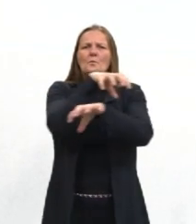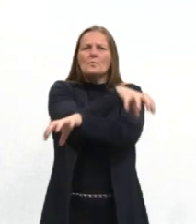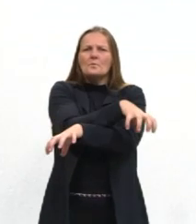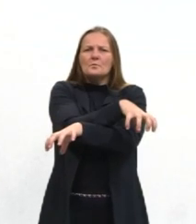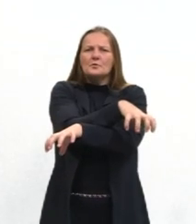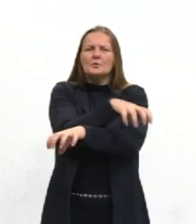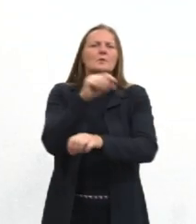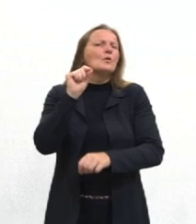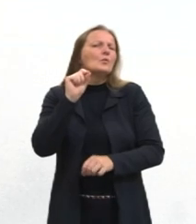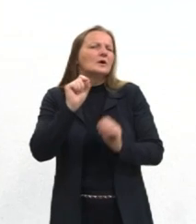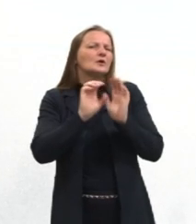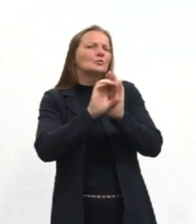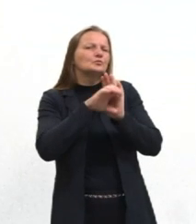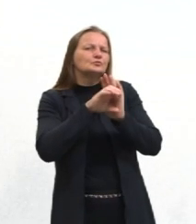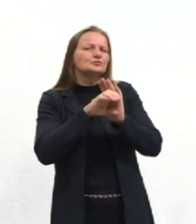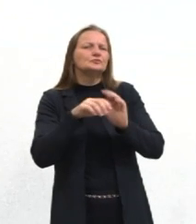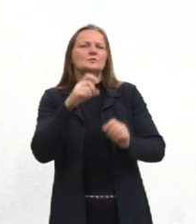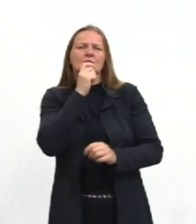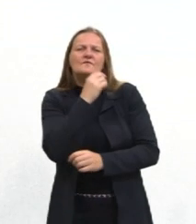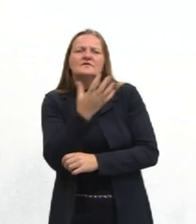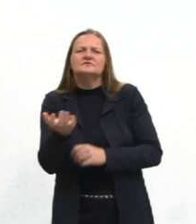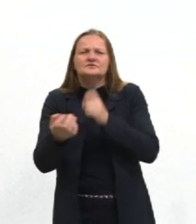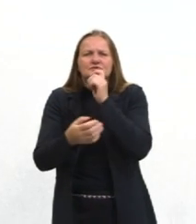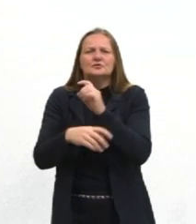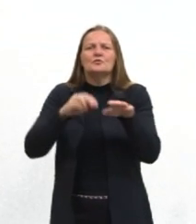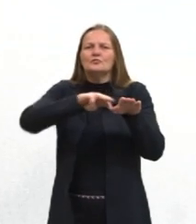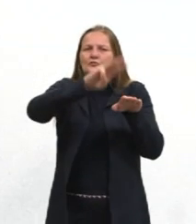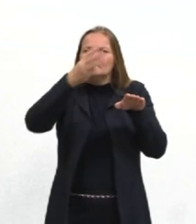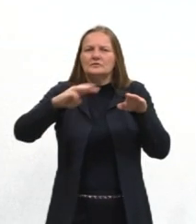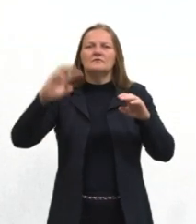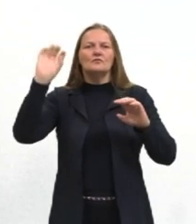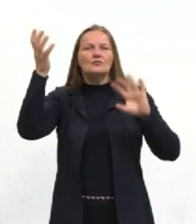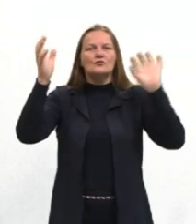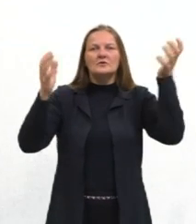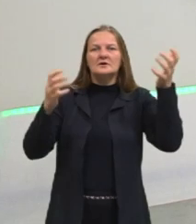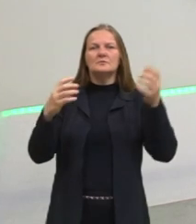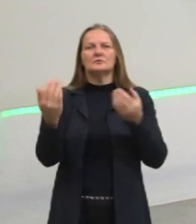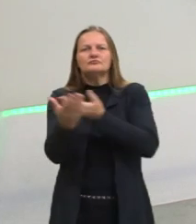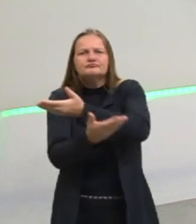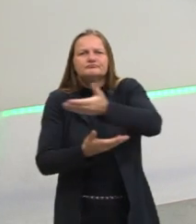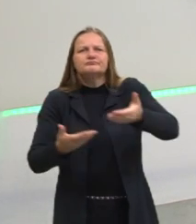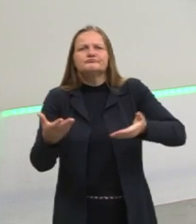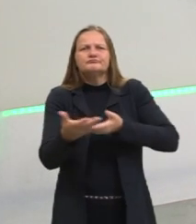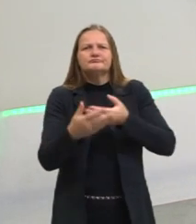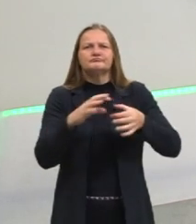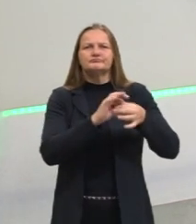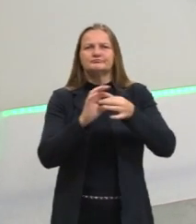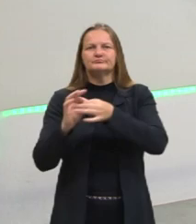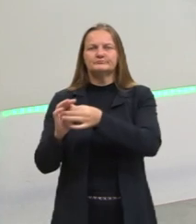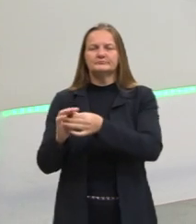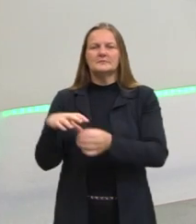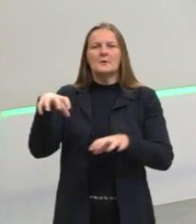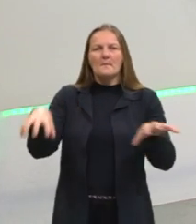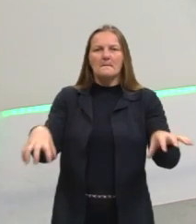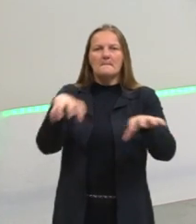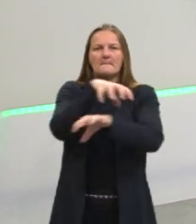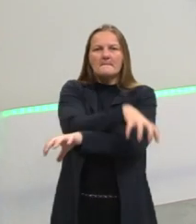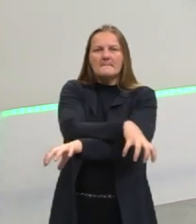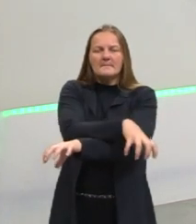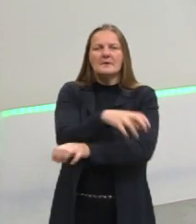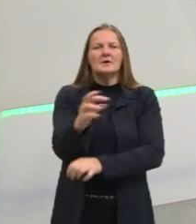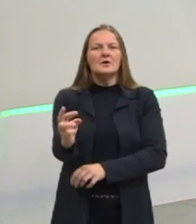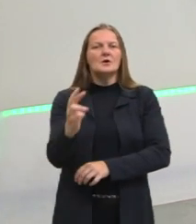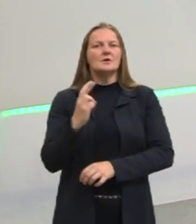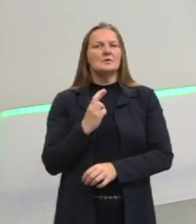relação a gente já viu Então vegetação né relevo clima também a gente está começando a ver né então um bioma é a